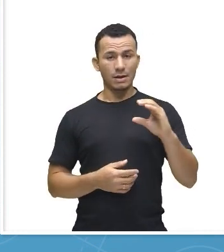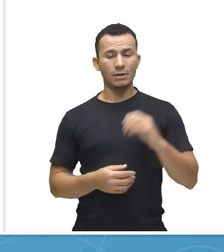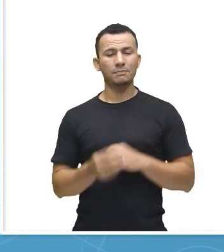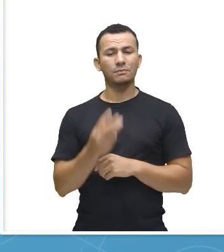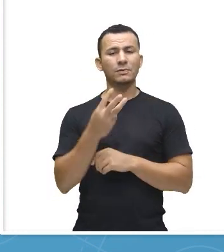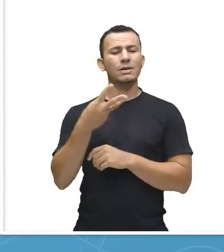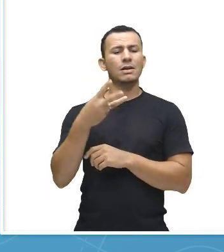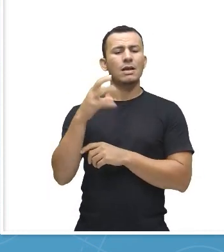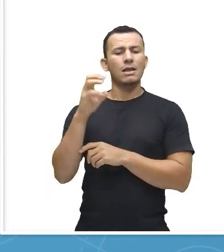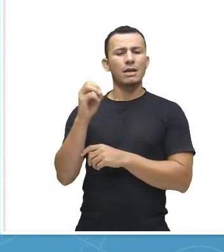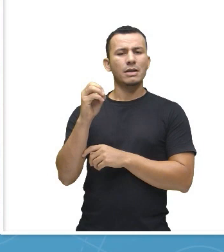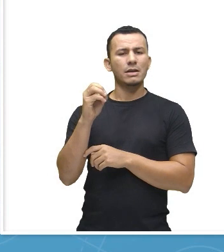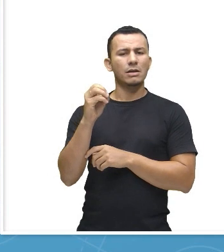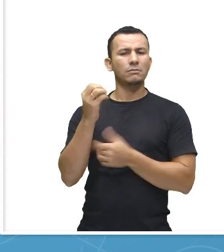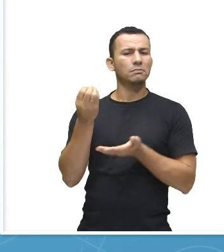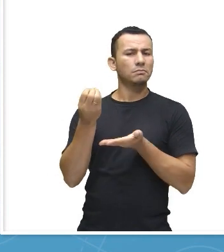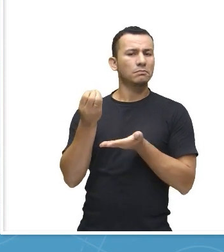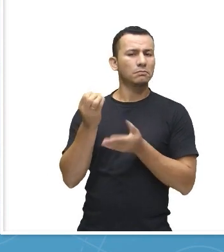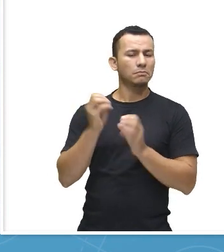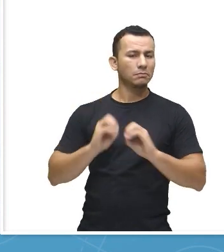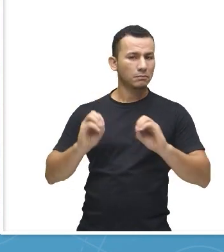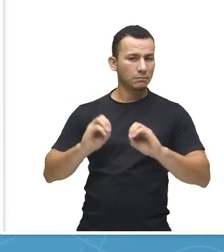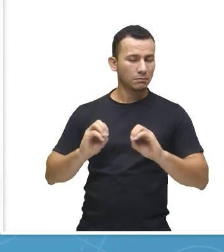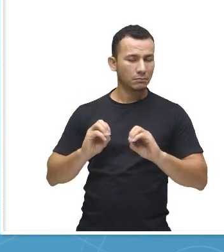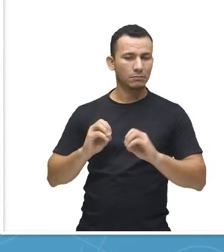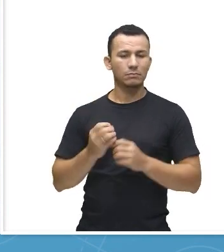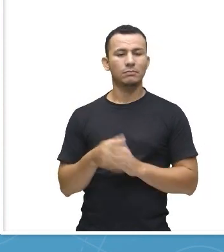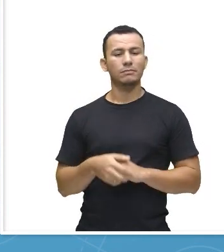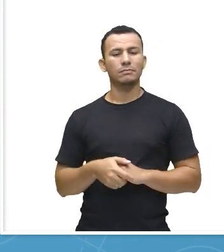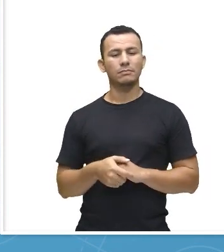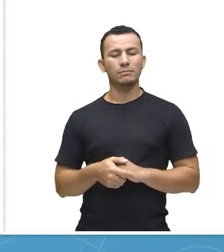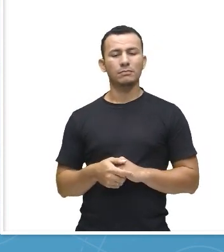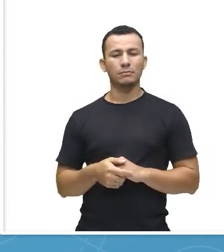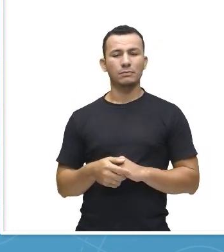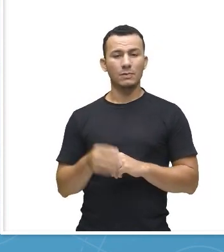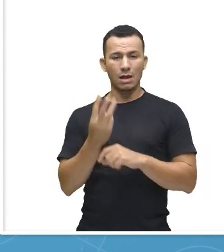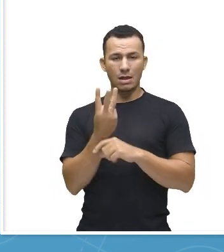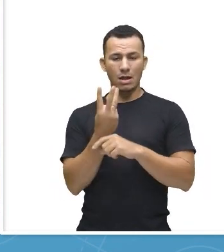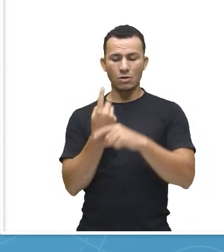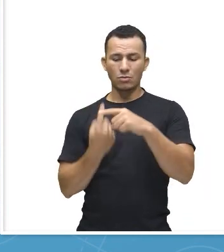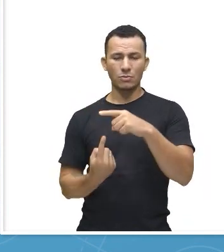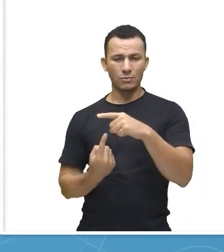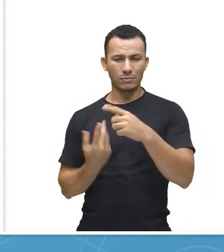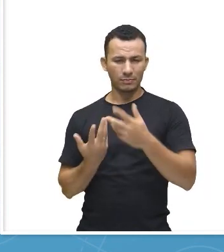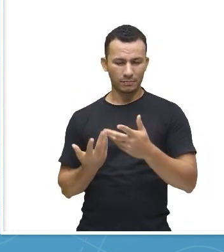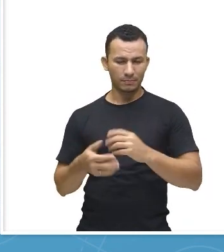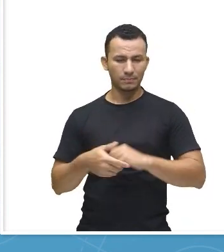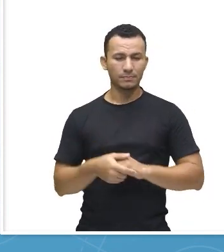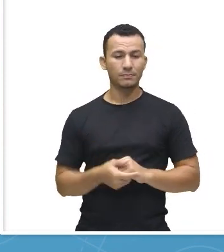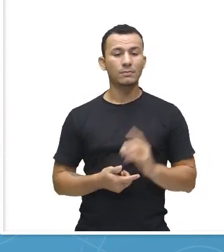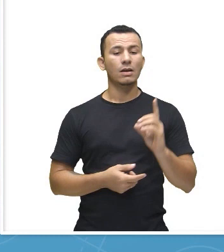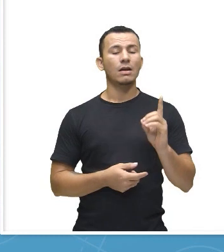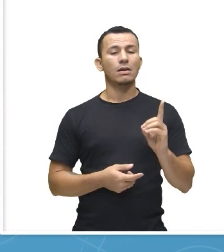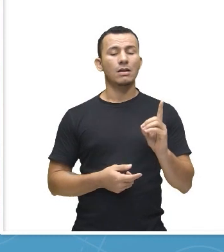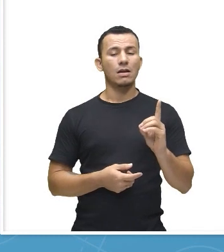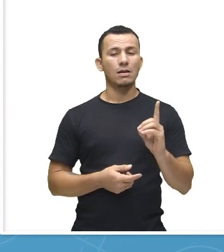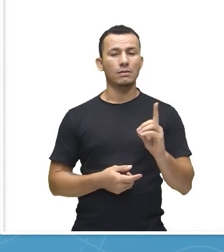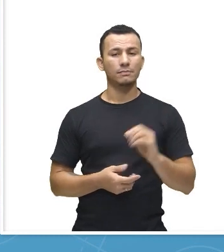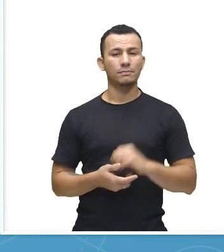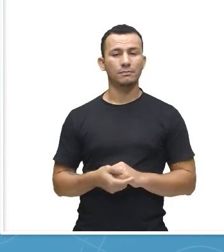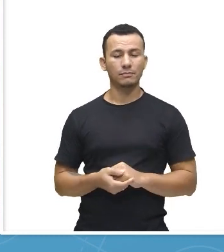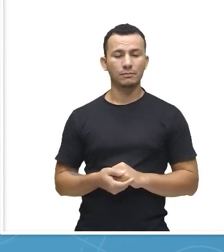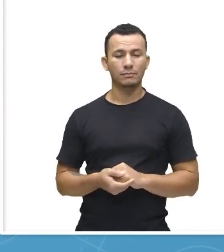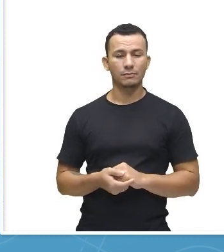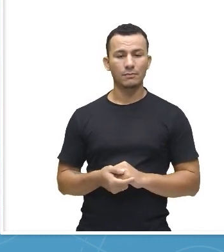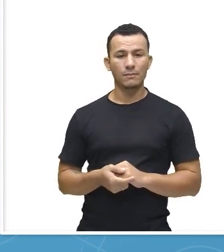também não aparece denominador, então seria 3 sobre 1. Na letra D, nós temos 3 o quê,